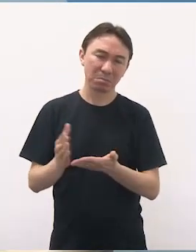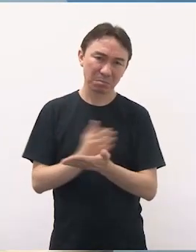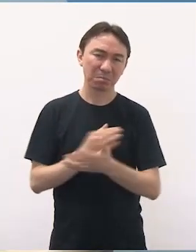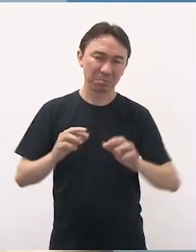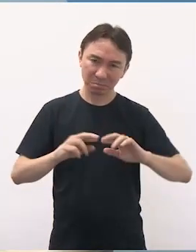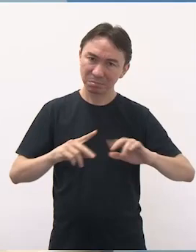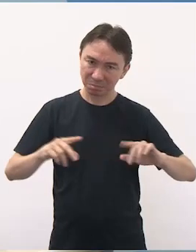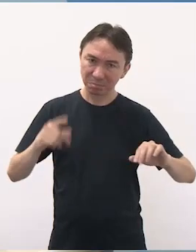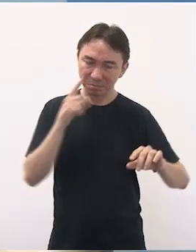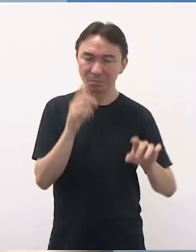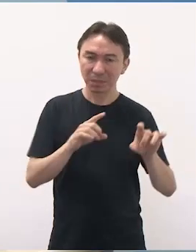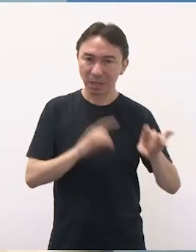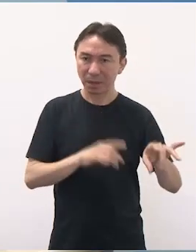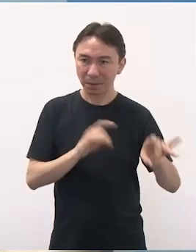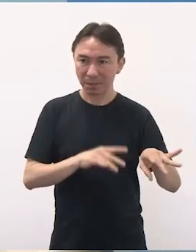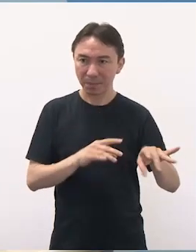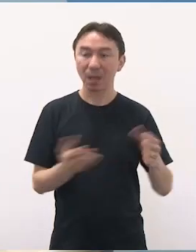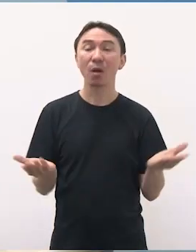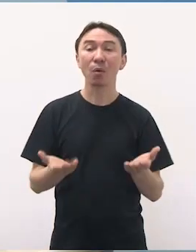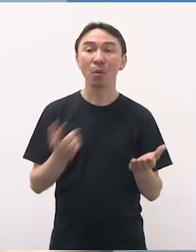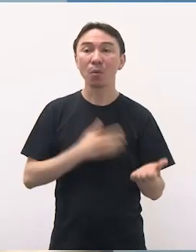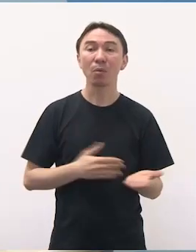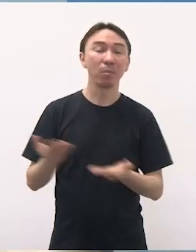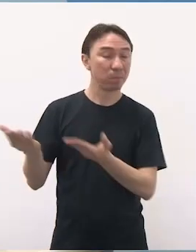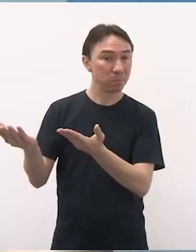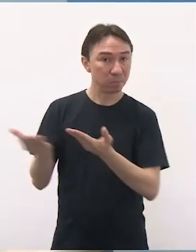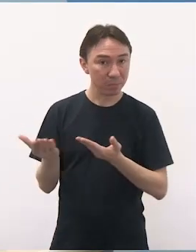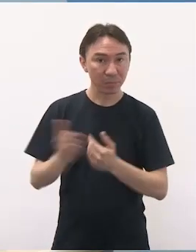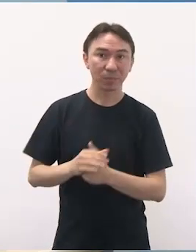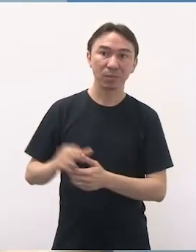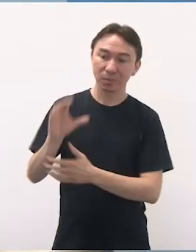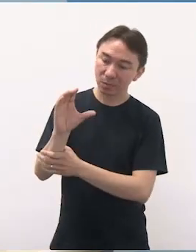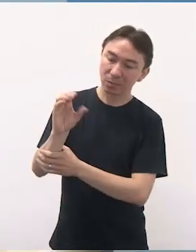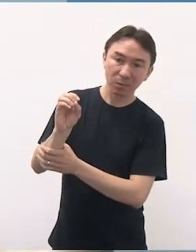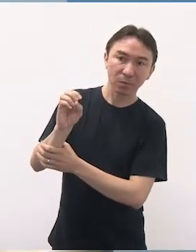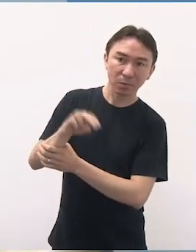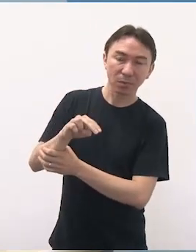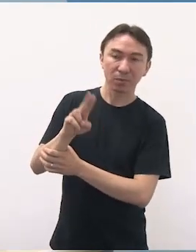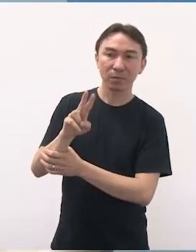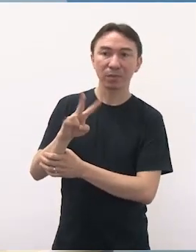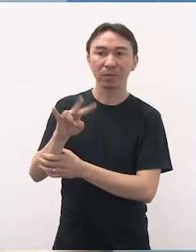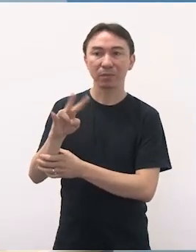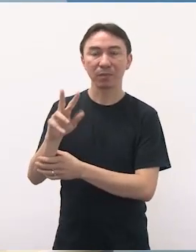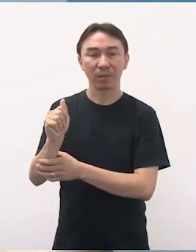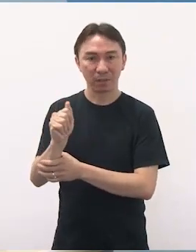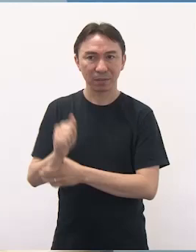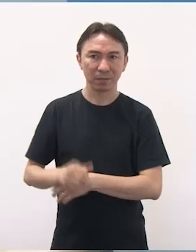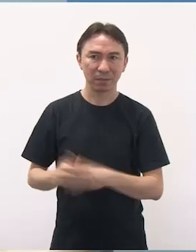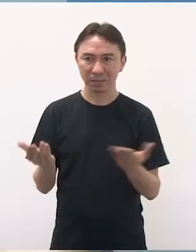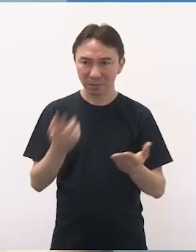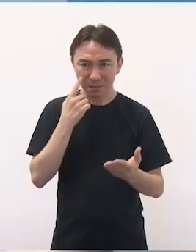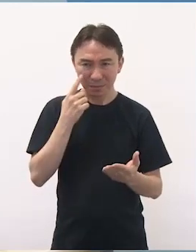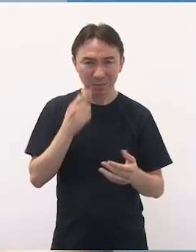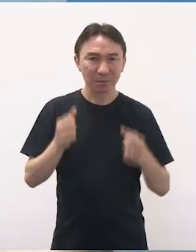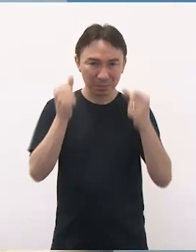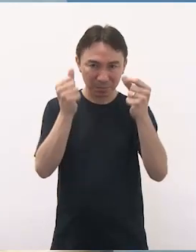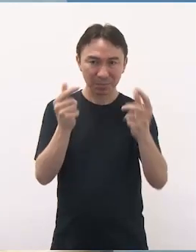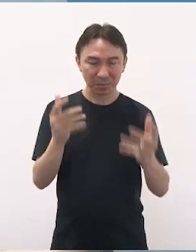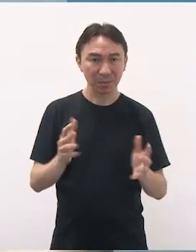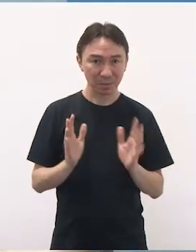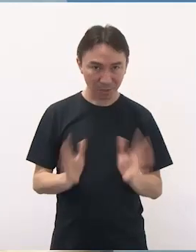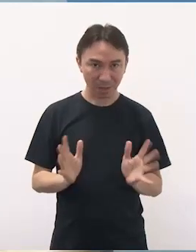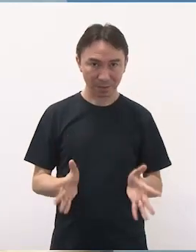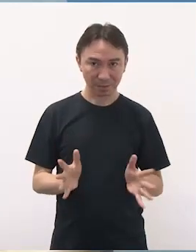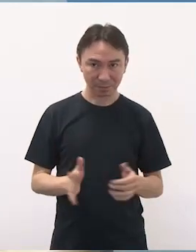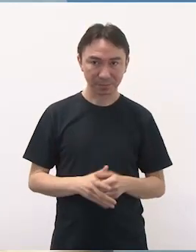tá? Nesse momento eu vou passar a palavra para a equipe do Convívio para discorrer um pouquinho sobre esses 45 minutos nessa perspectiva que eu destaquei para vocês sobre a